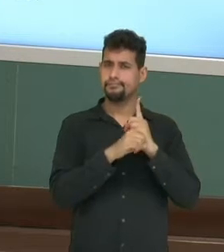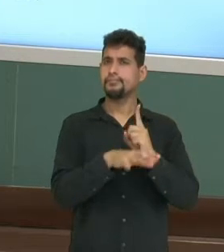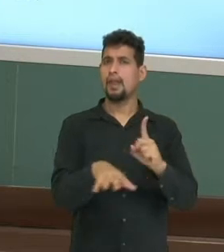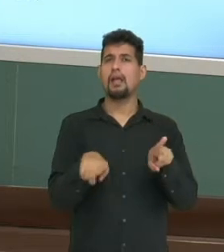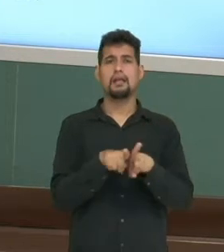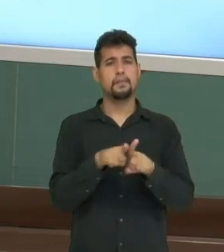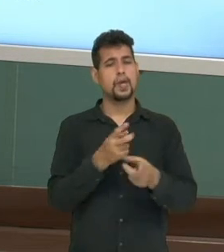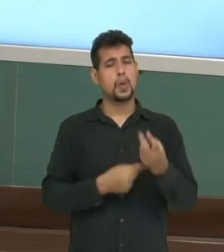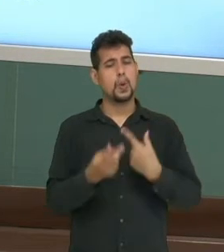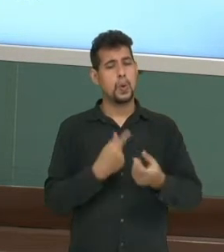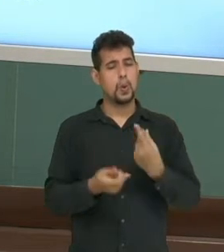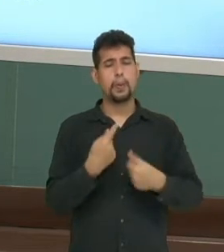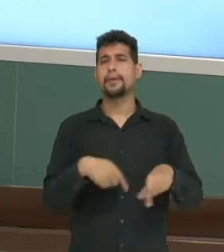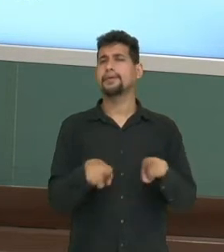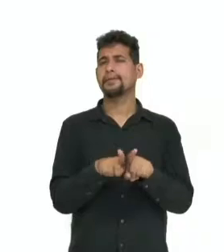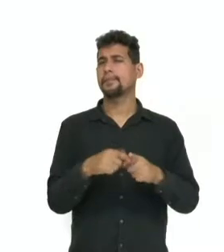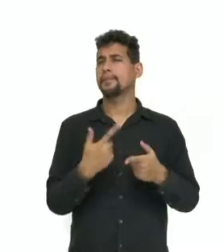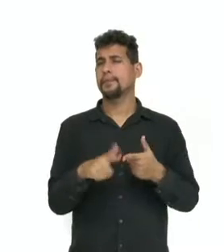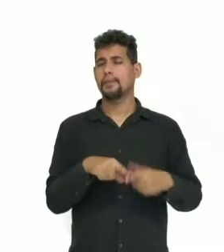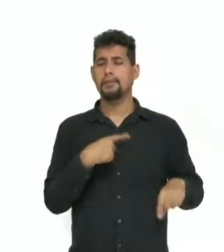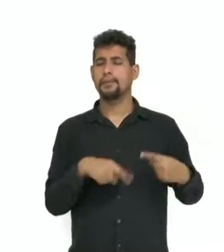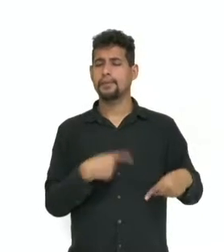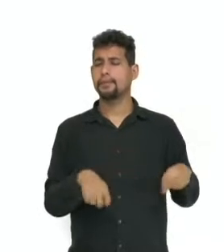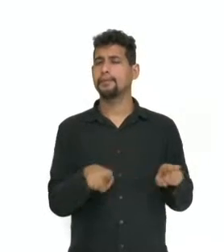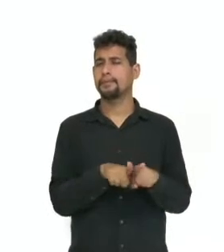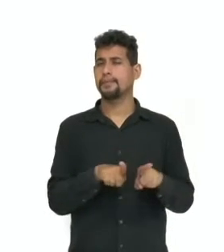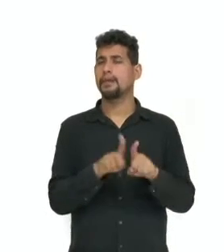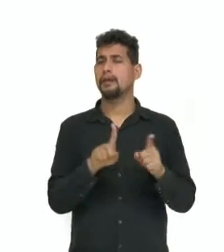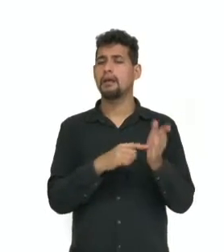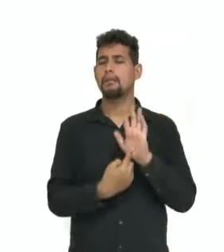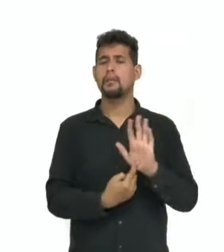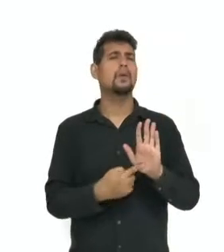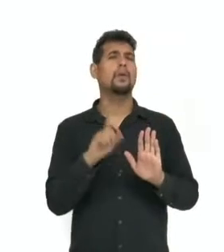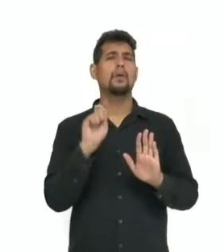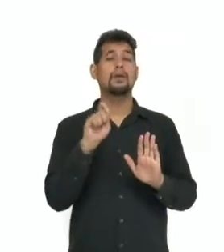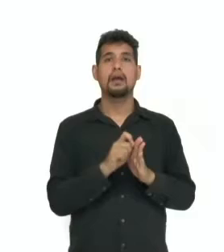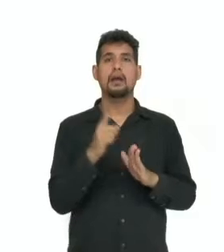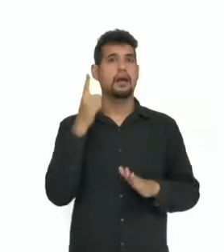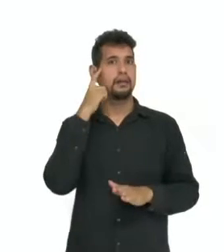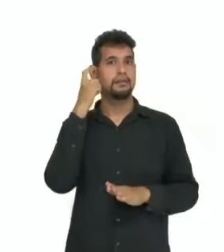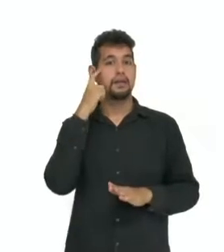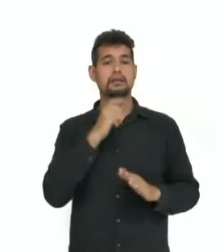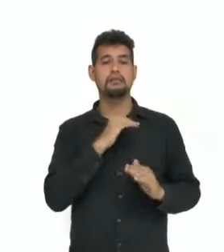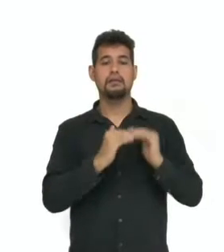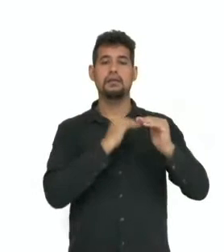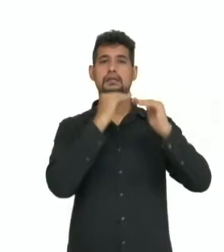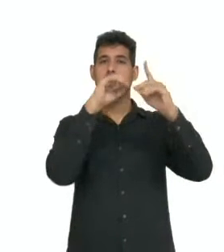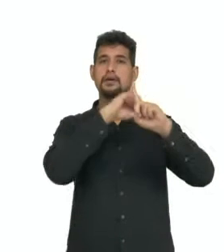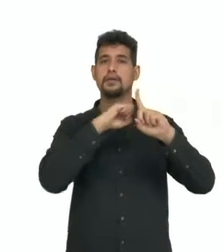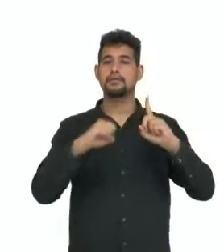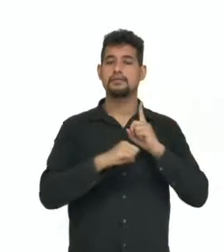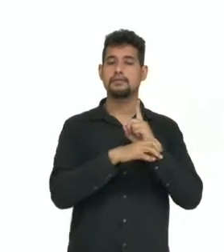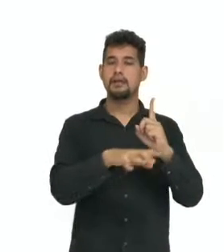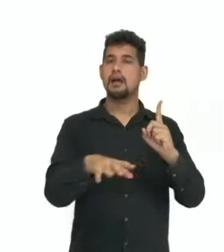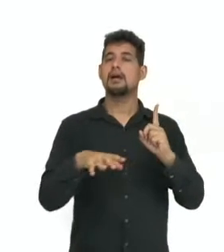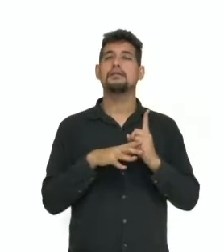problemas econômicos, problemas políticos, e elas expressavam a ideia de construir uma sociedade que